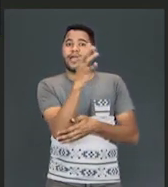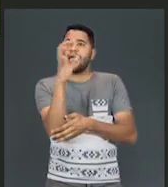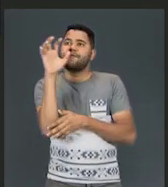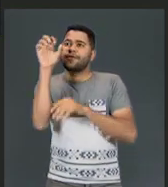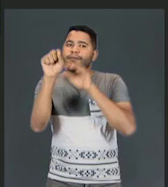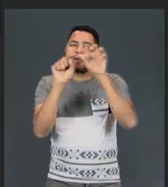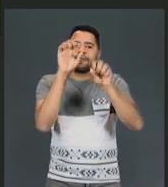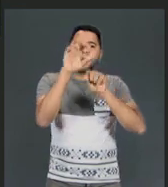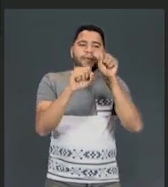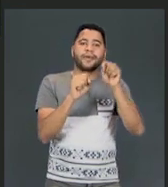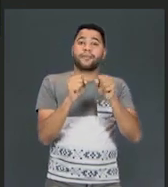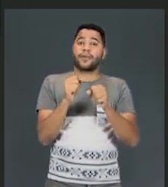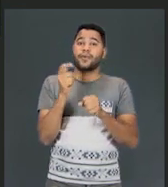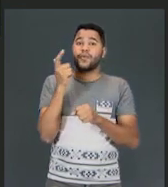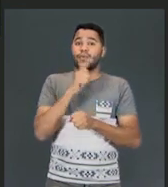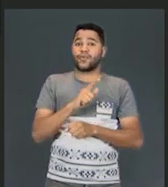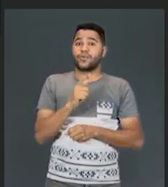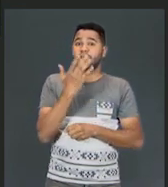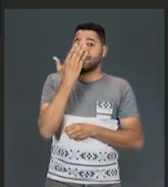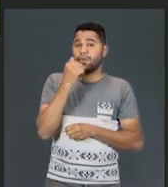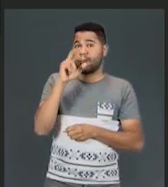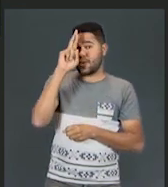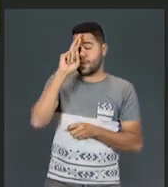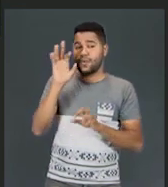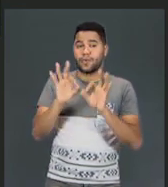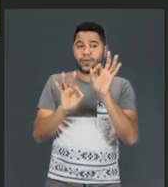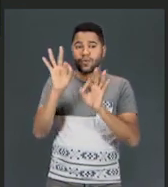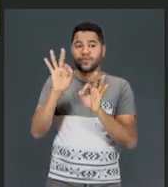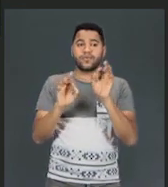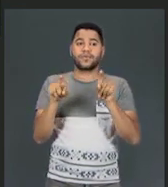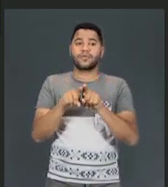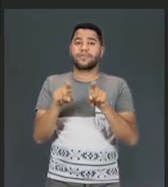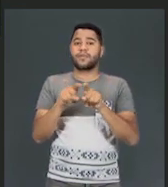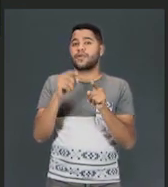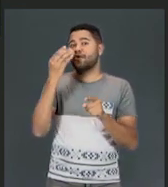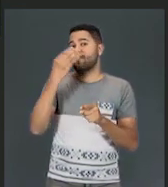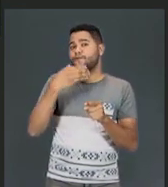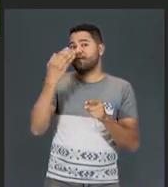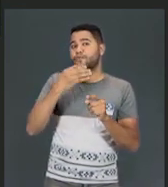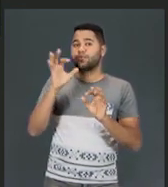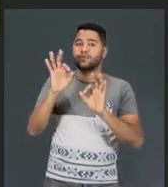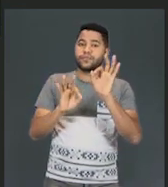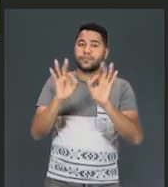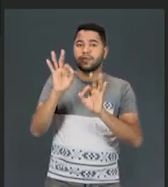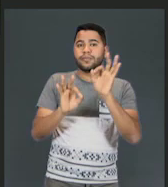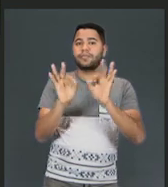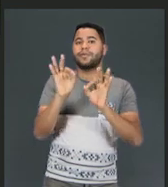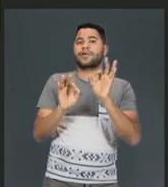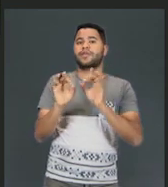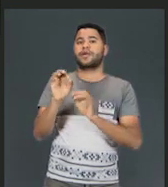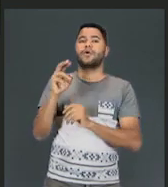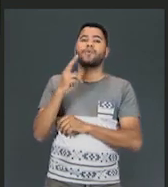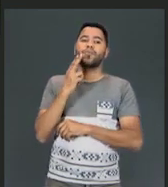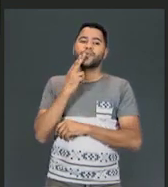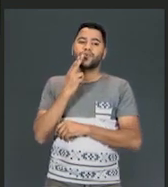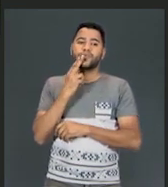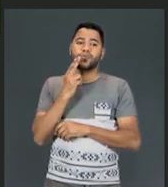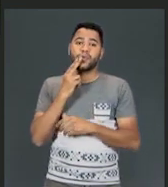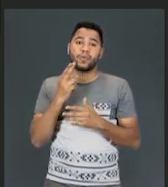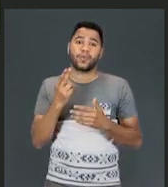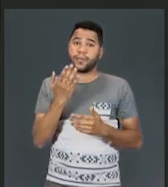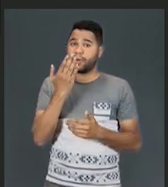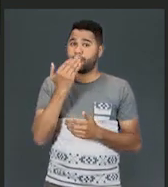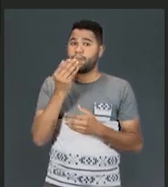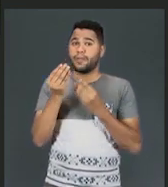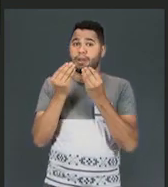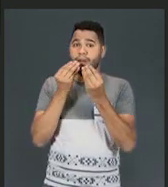seu alimento do almoço colheu uma fruta no pé para fazer um suco para comer lanche